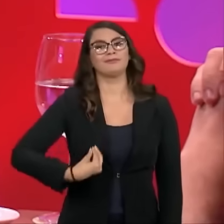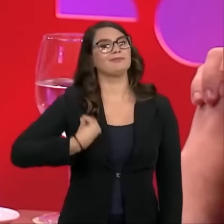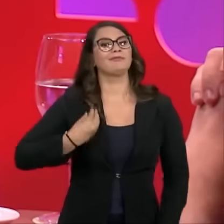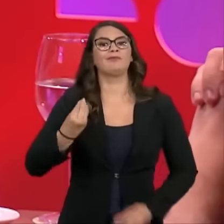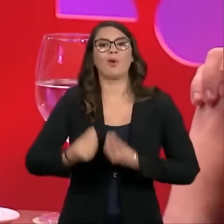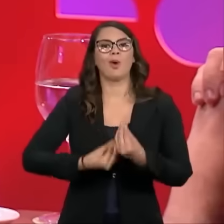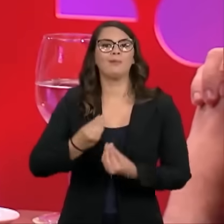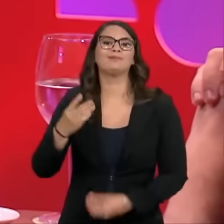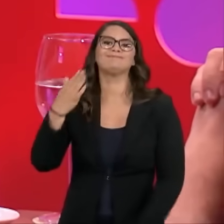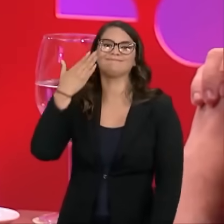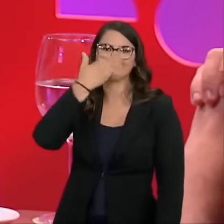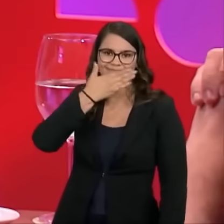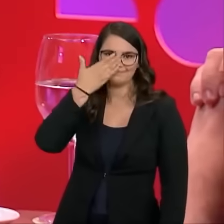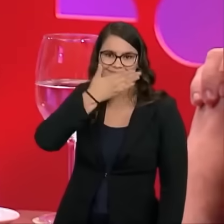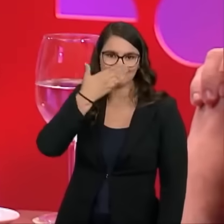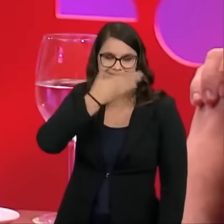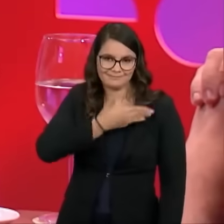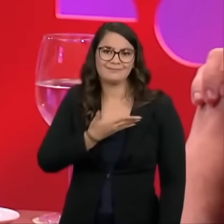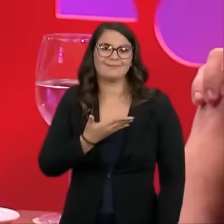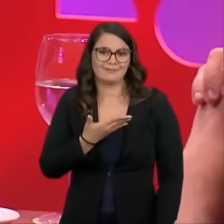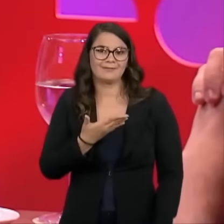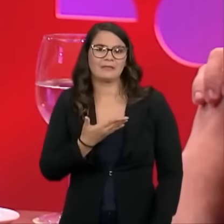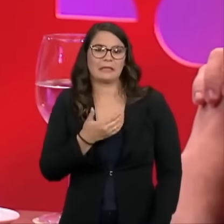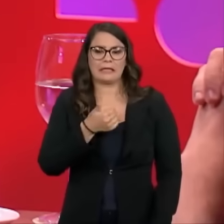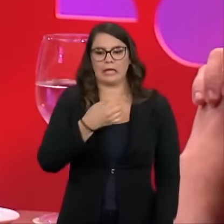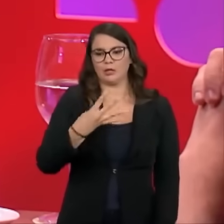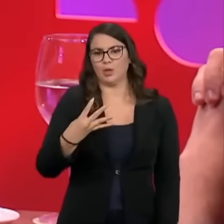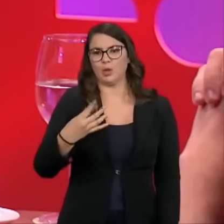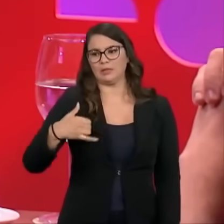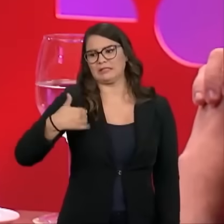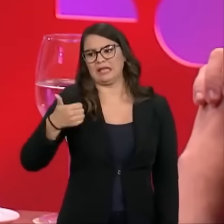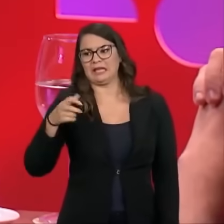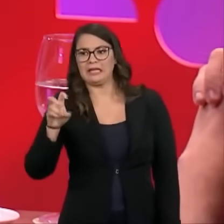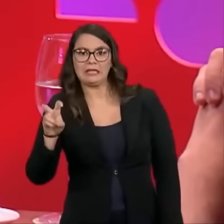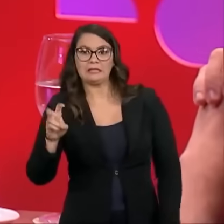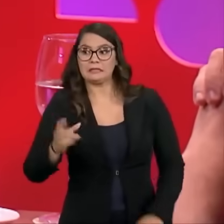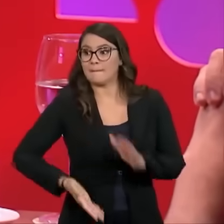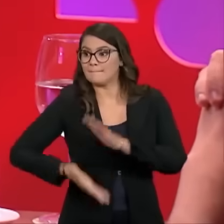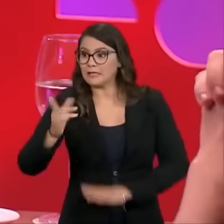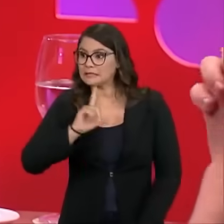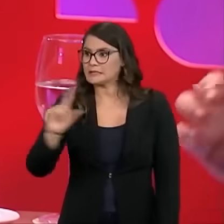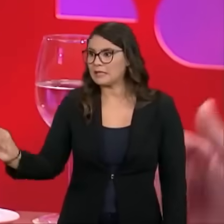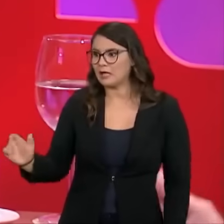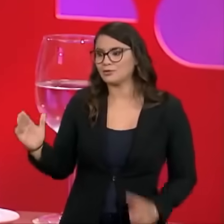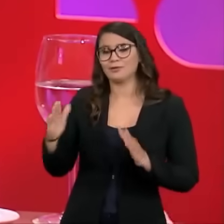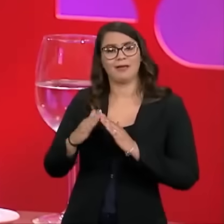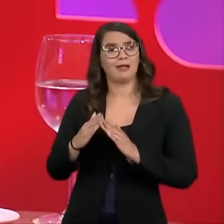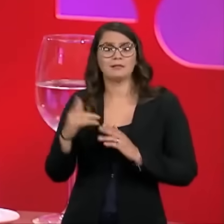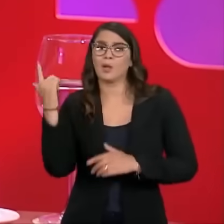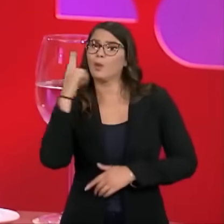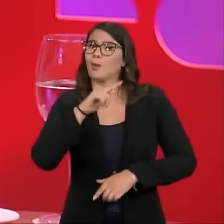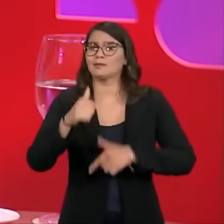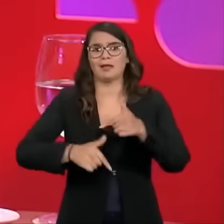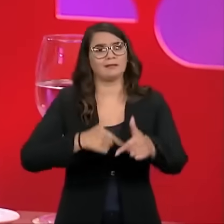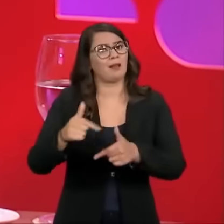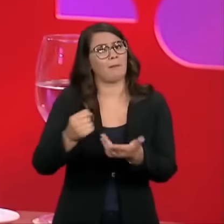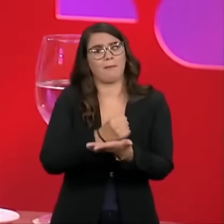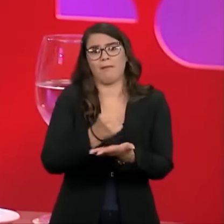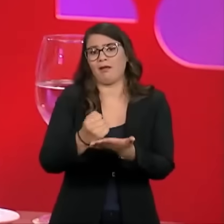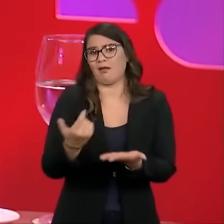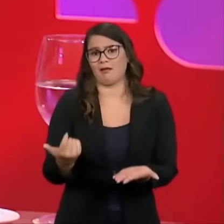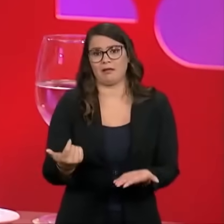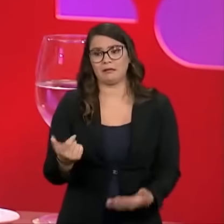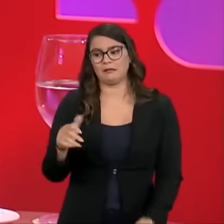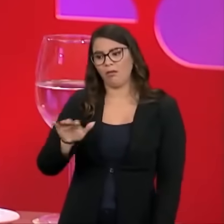prostituição porque são expulsas de casa com com 14 15 16 anos de idade Ou até antes disso e não contra um espaço no mercado de trabalho a a a